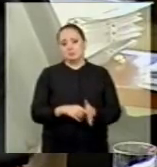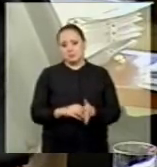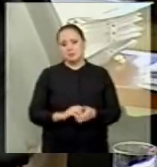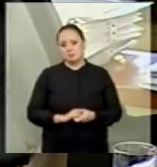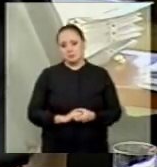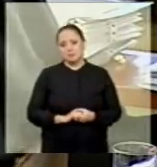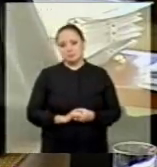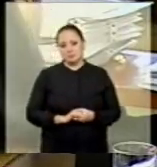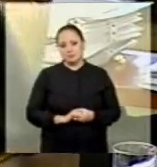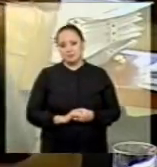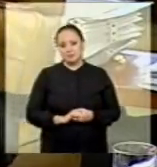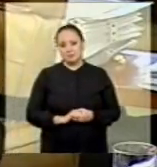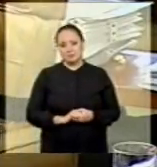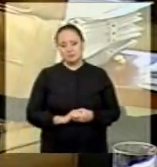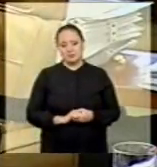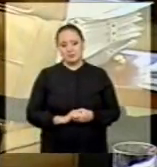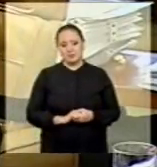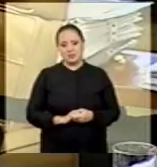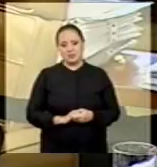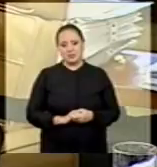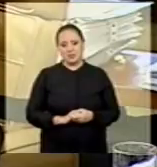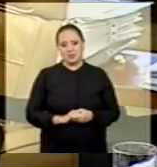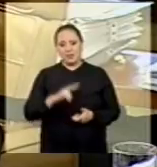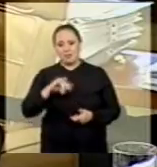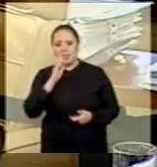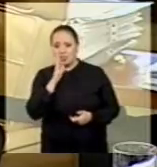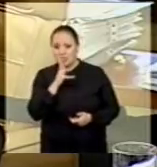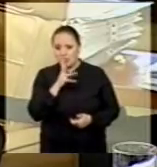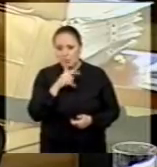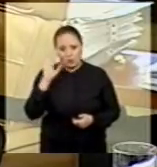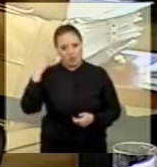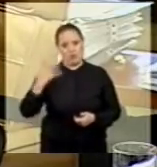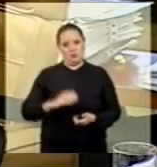Tá bom. E não acelerar as decisões.